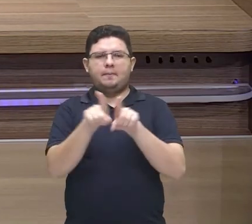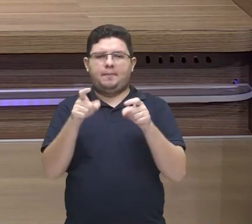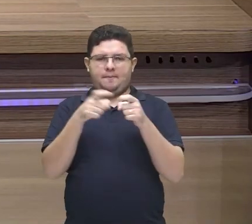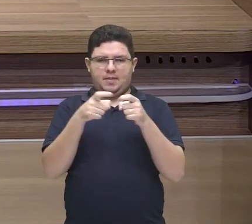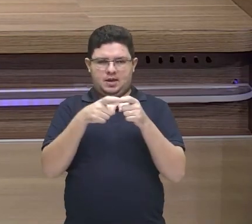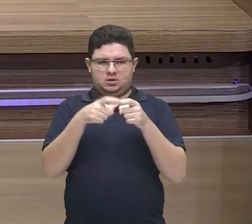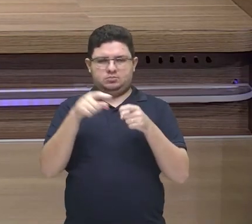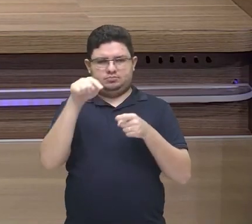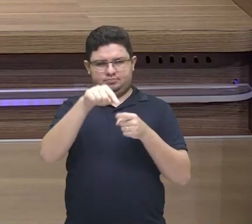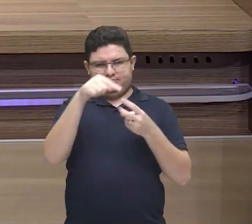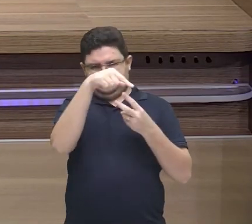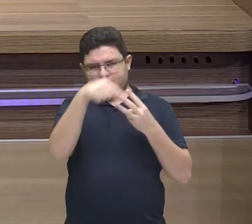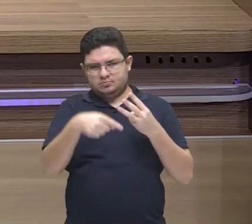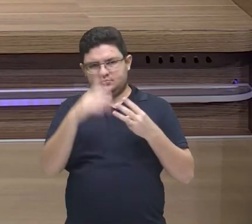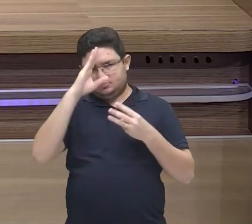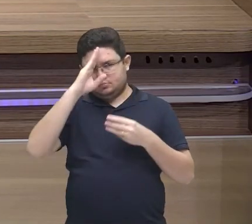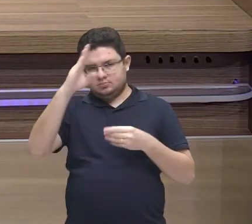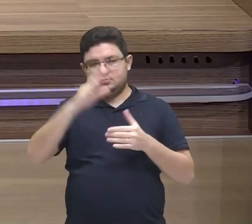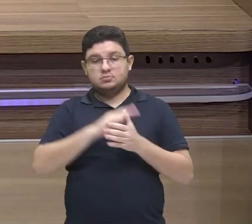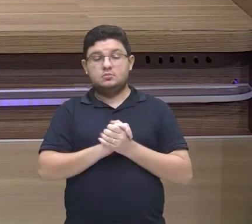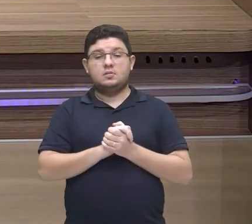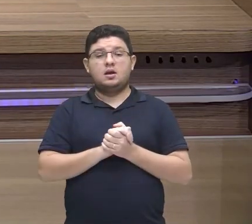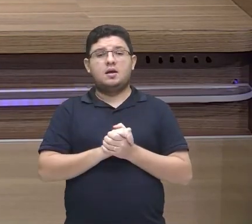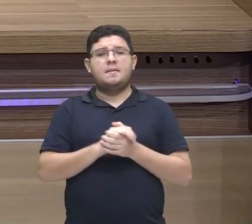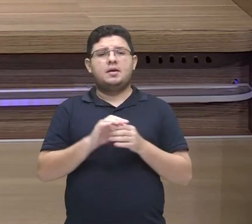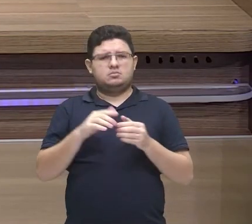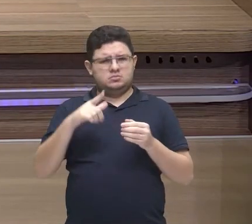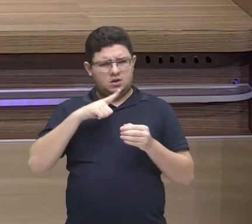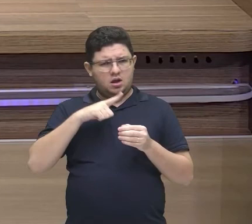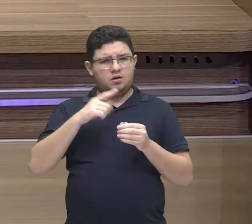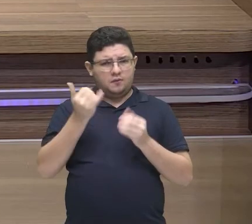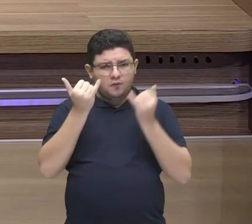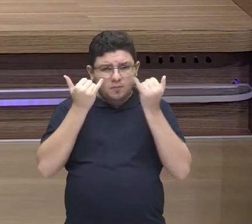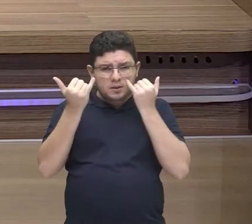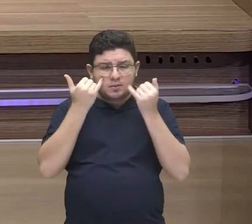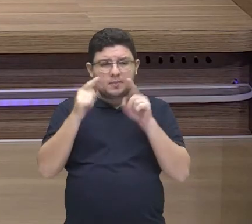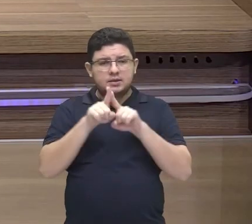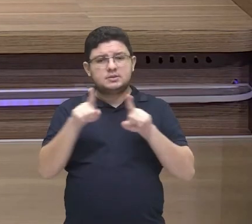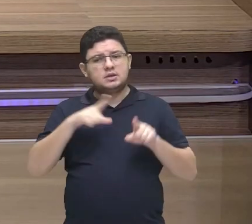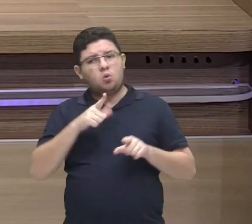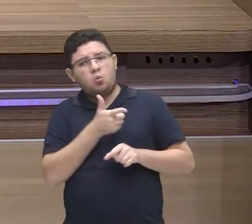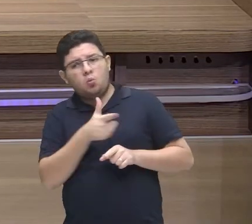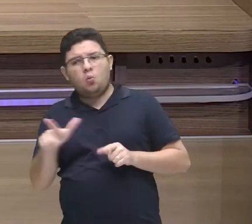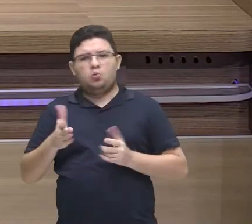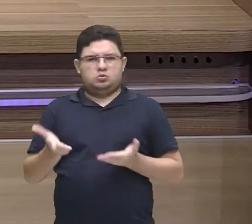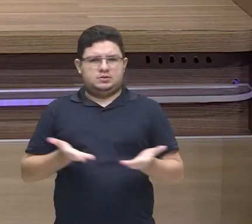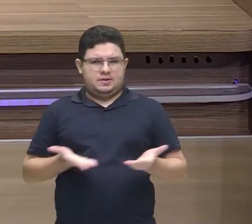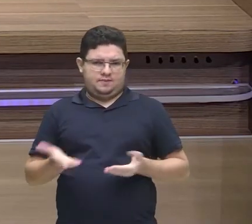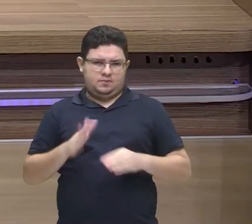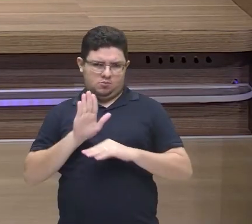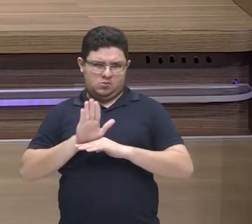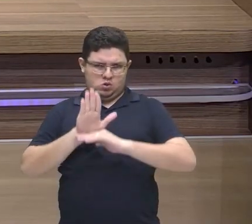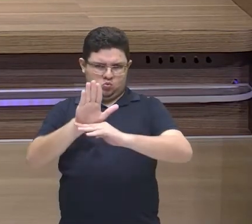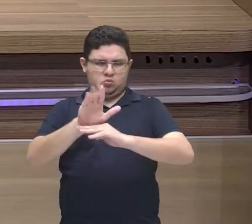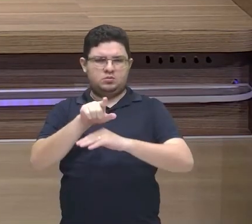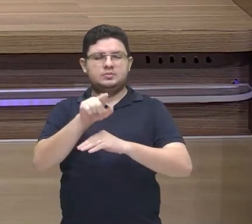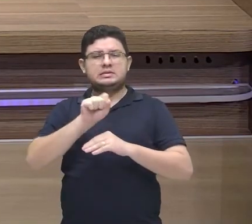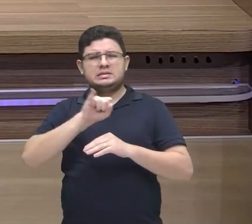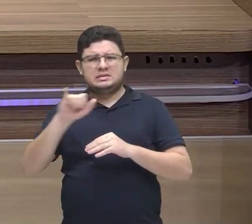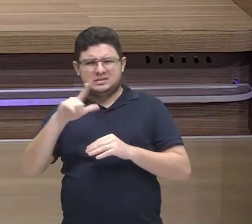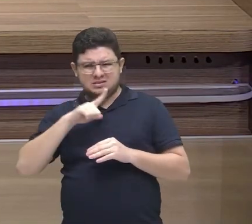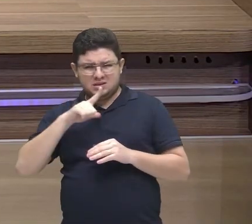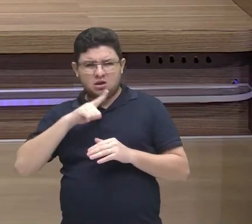é dada. Agora, o que é que a gente precisa fazer? Nós temos uns serviços, é assim, qualquer situação, mesmo que seja só uma suspeita de qualquer